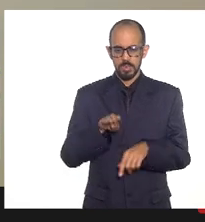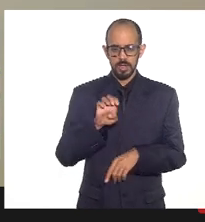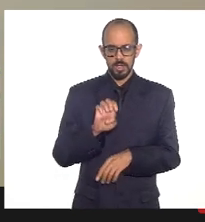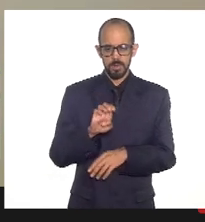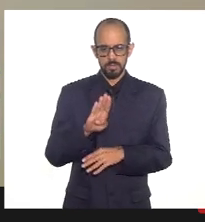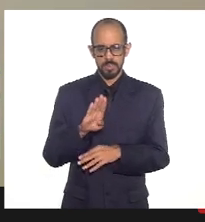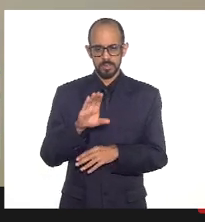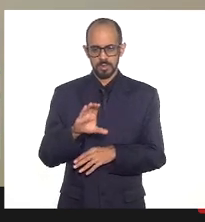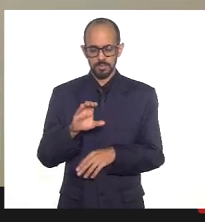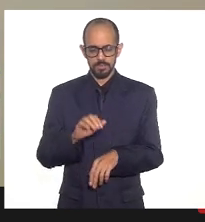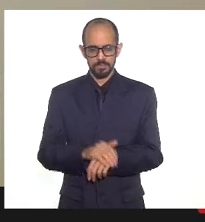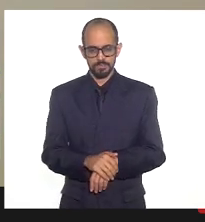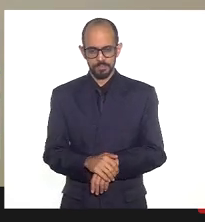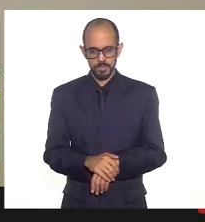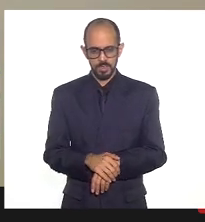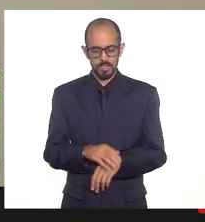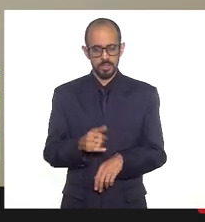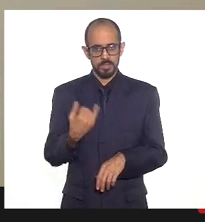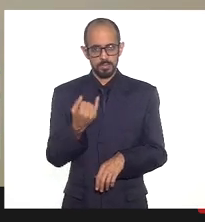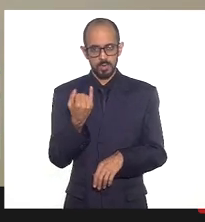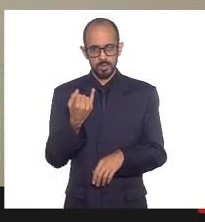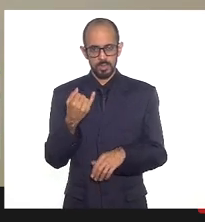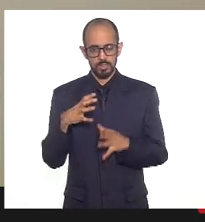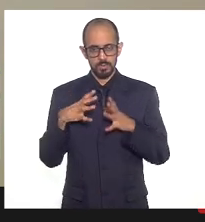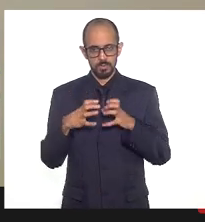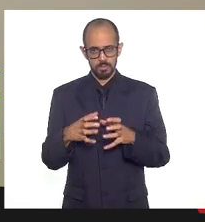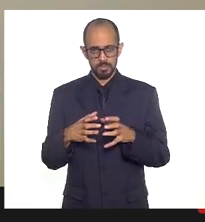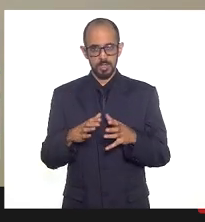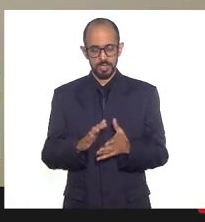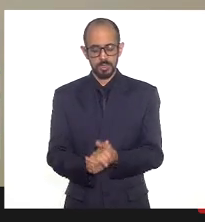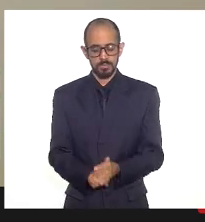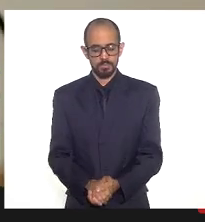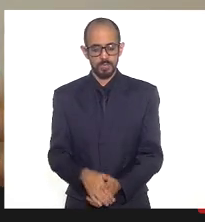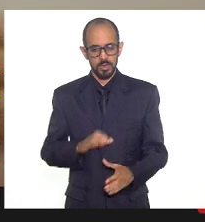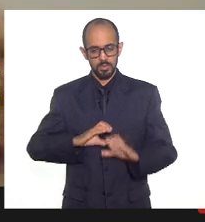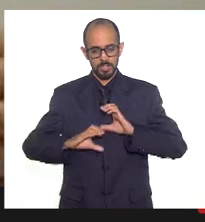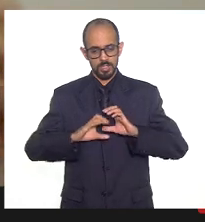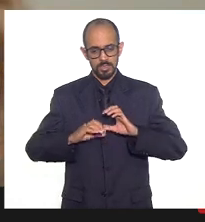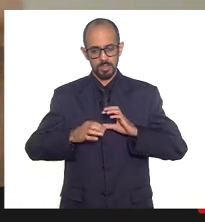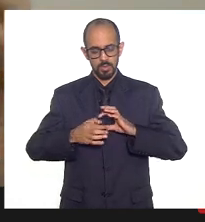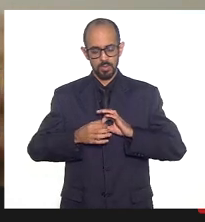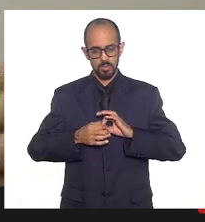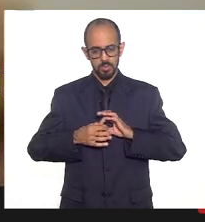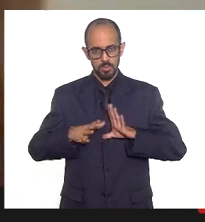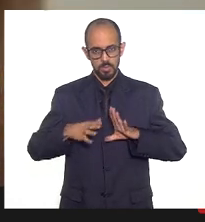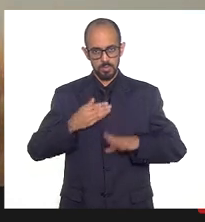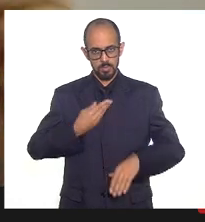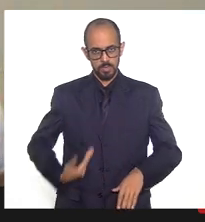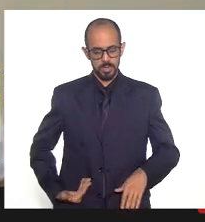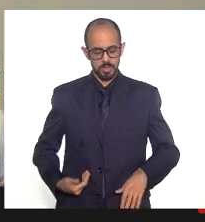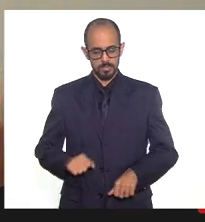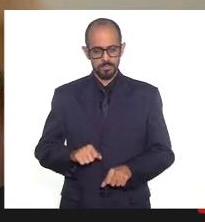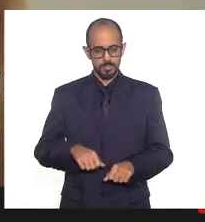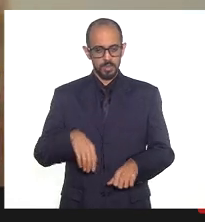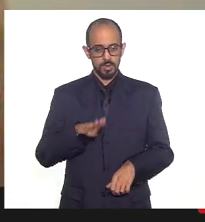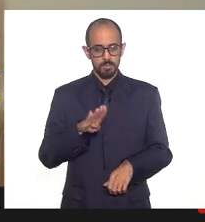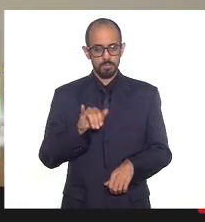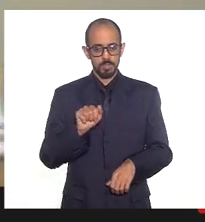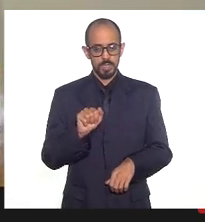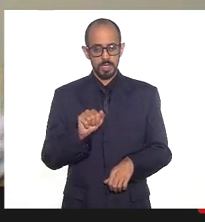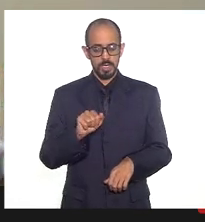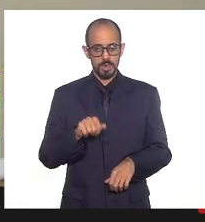Mais uma força aí nessa grande e importante batalha pela comunicação pública. Passo a palavra agora à Bia Barbosa, jornalista,